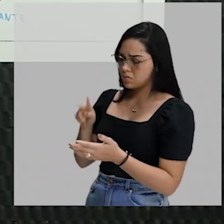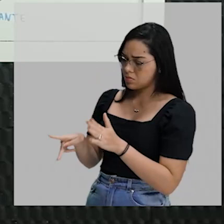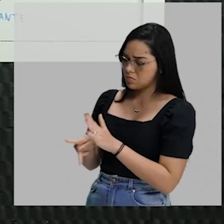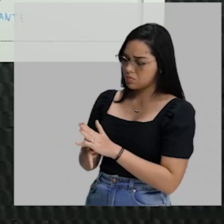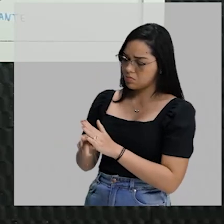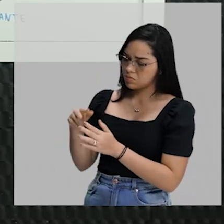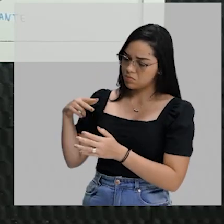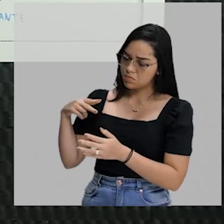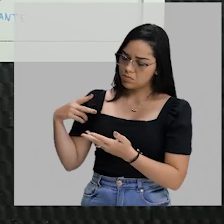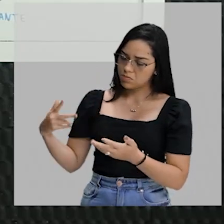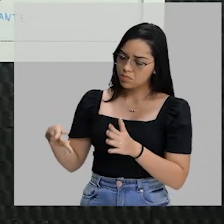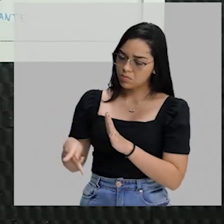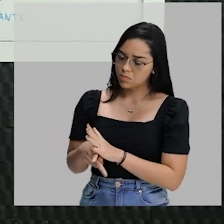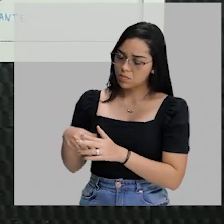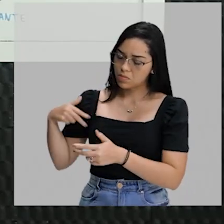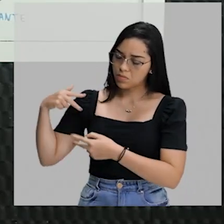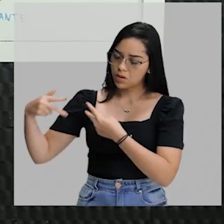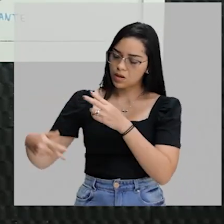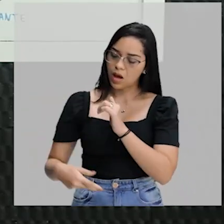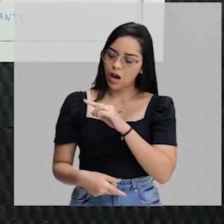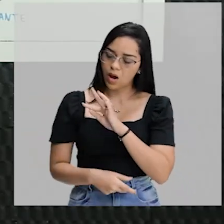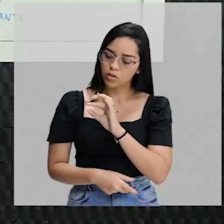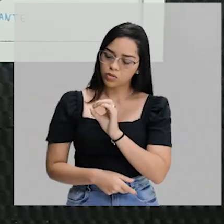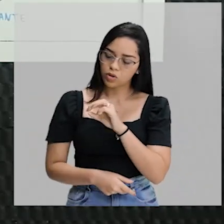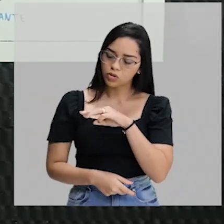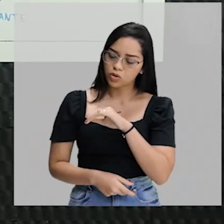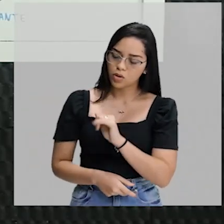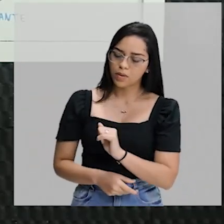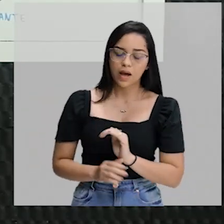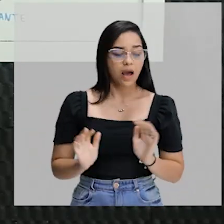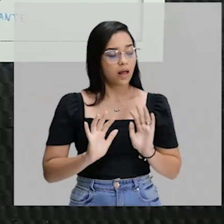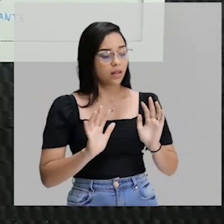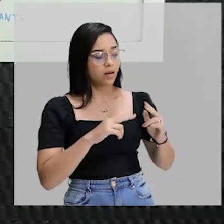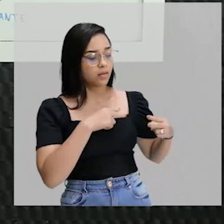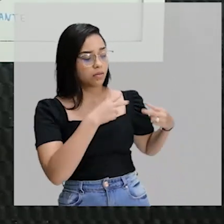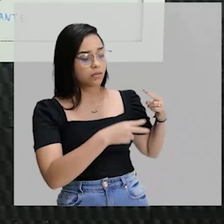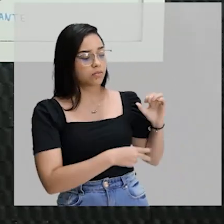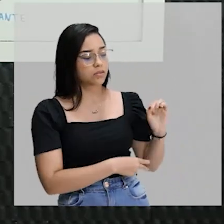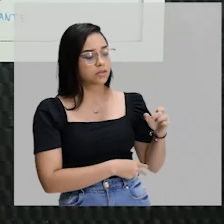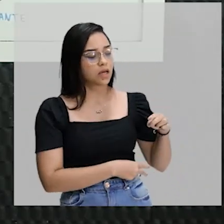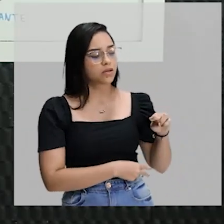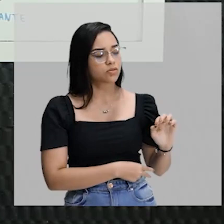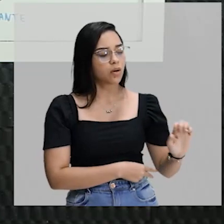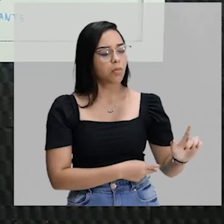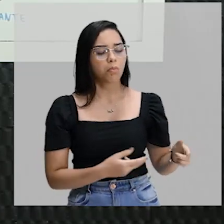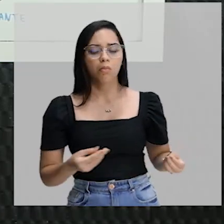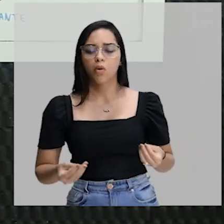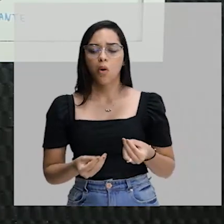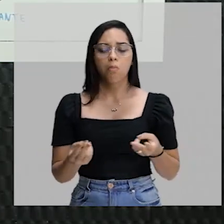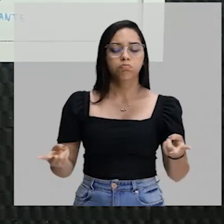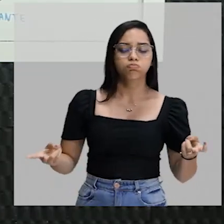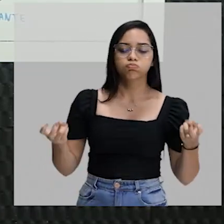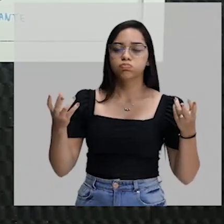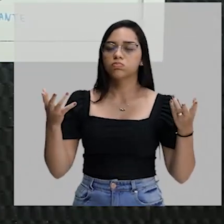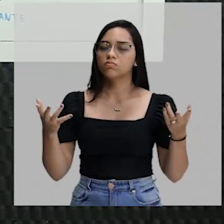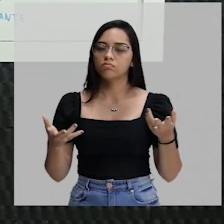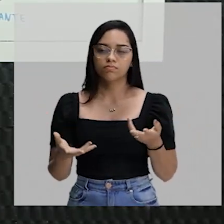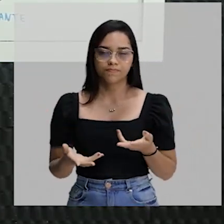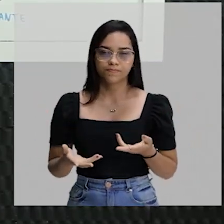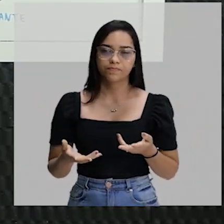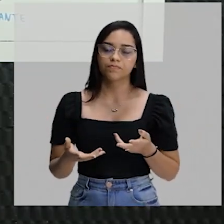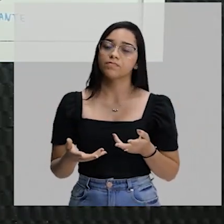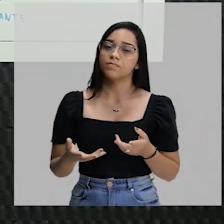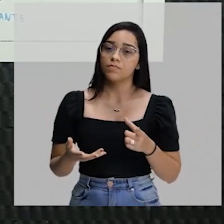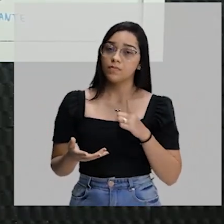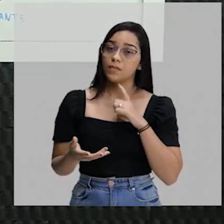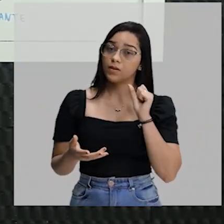uma herança autossômica. Não, isso aqui é uma herança sexual. Como é que a gente consegue identificar esses padrões?